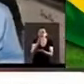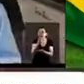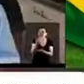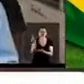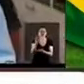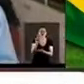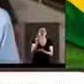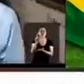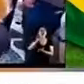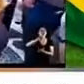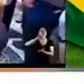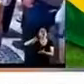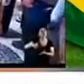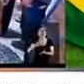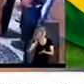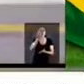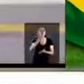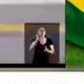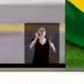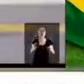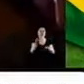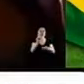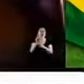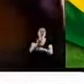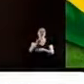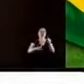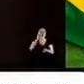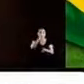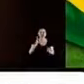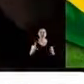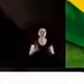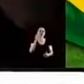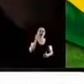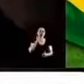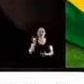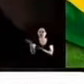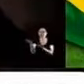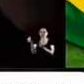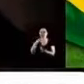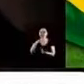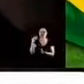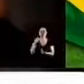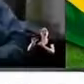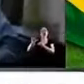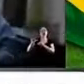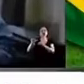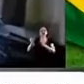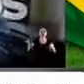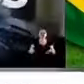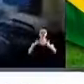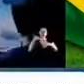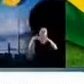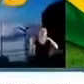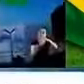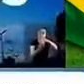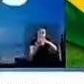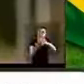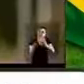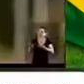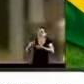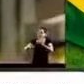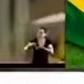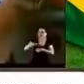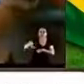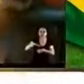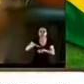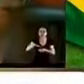para cuidar de todos os brasileiros, das mulheres, dos jovens e dos homens de bem desse país. Somos guerreiros, estamos